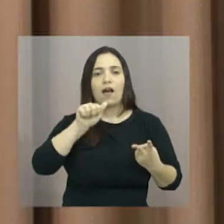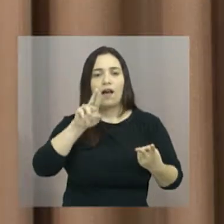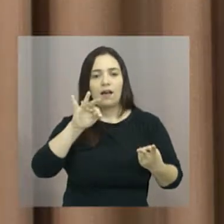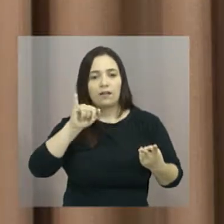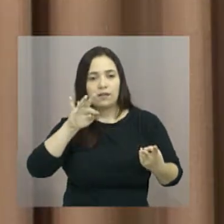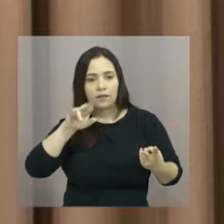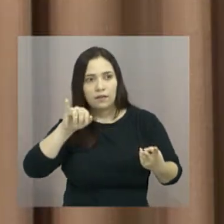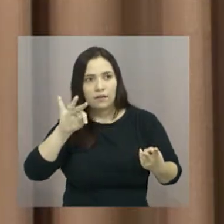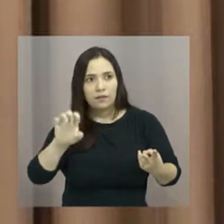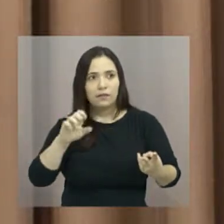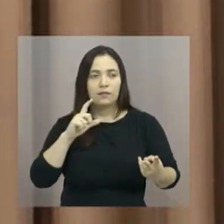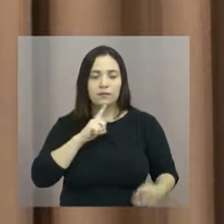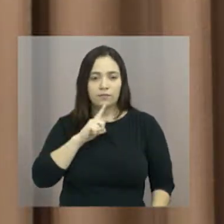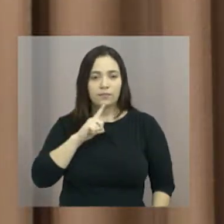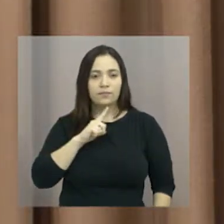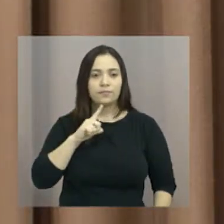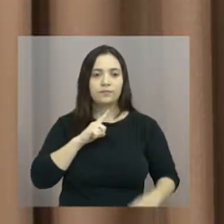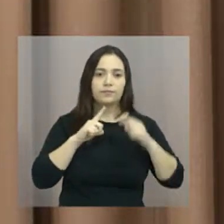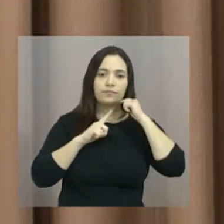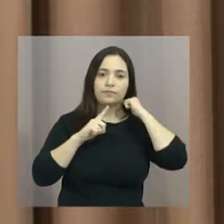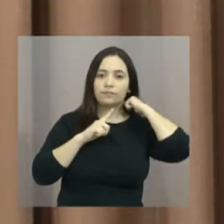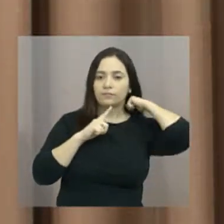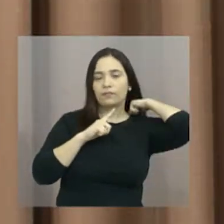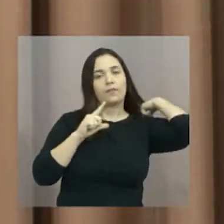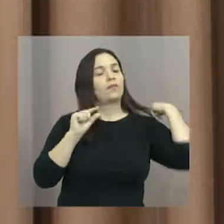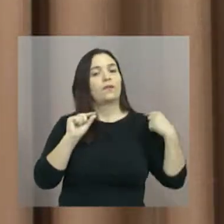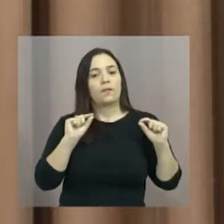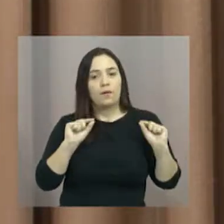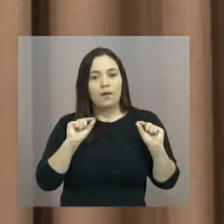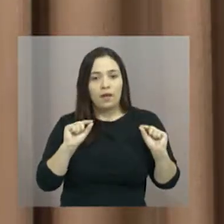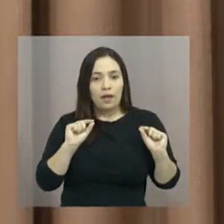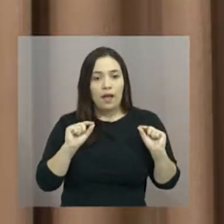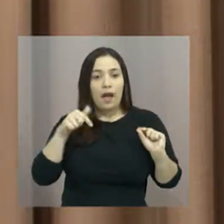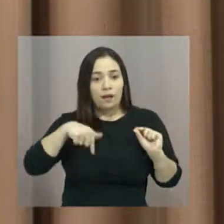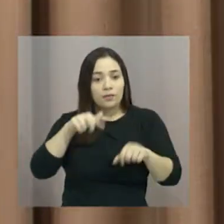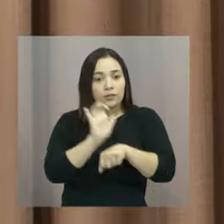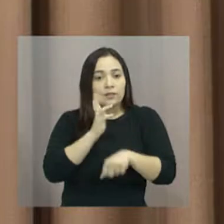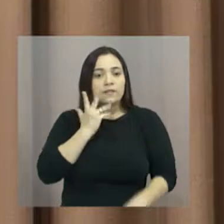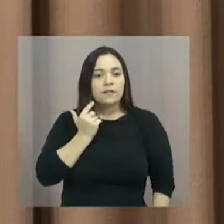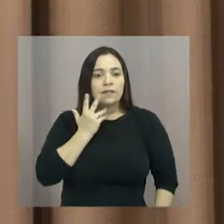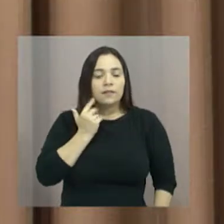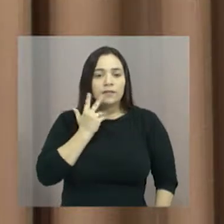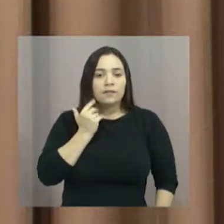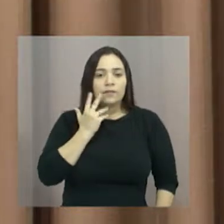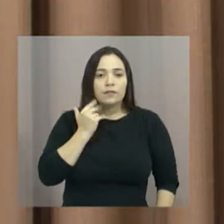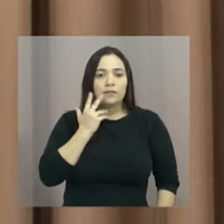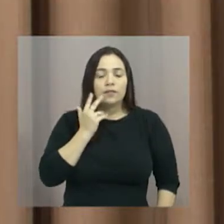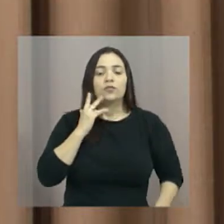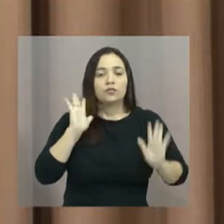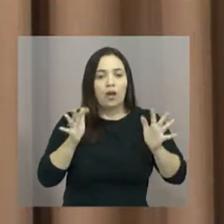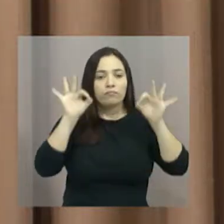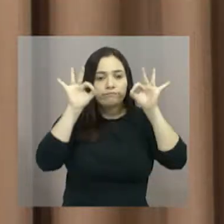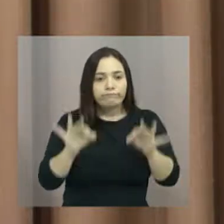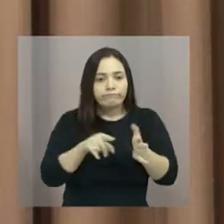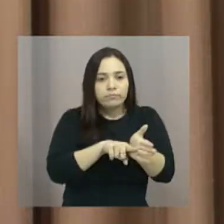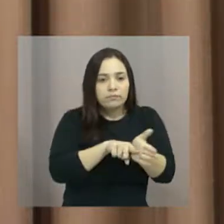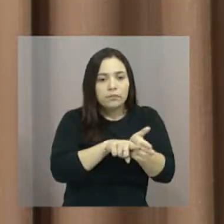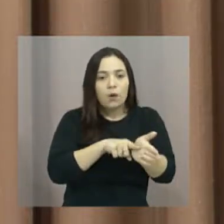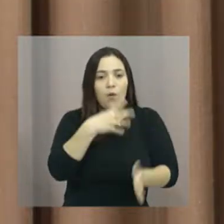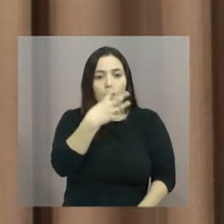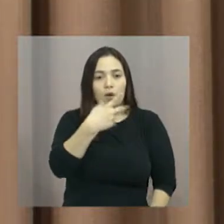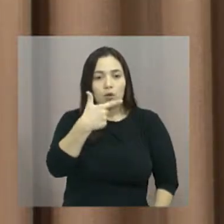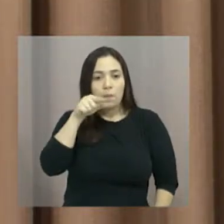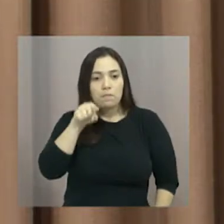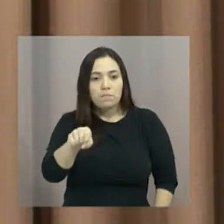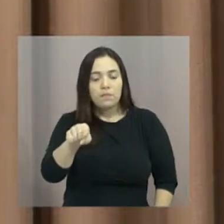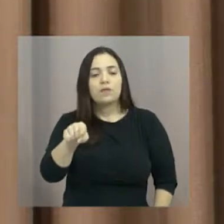porque em relação a dados, a gente tem aqui só no primeiro semestre, aqui no estado do Ceará, foram confirmados quase 42